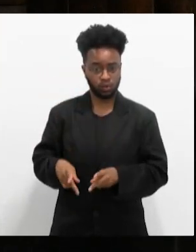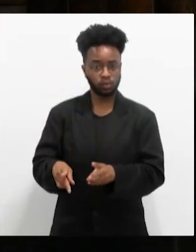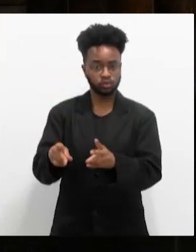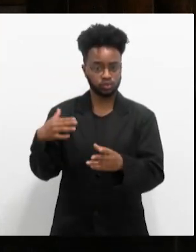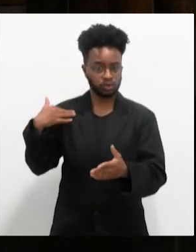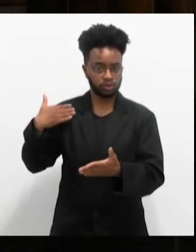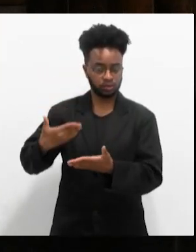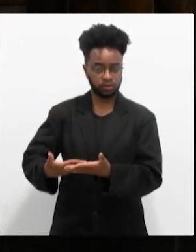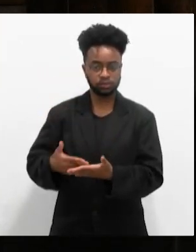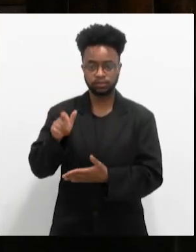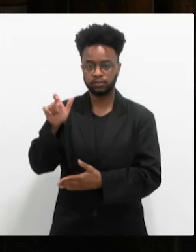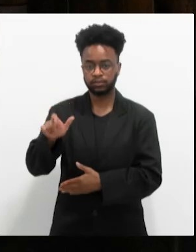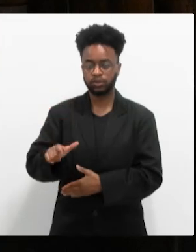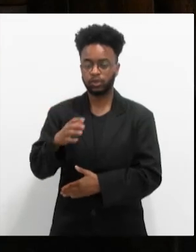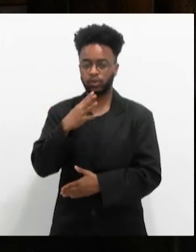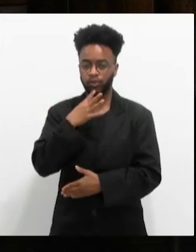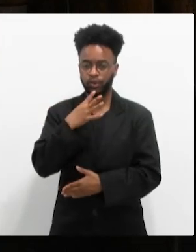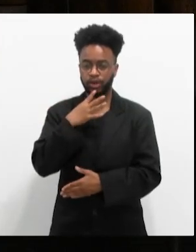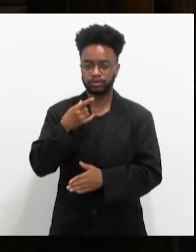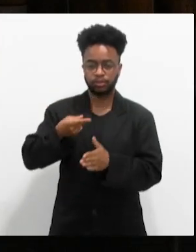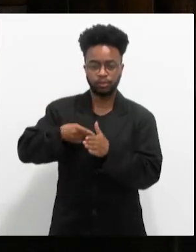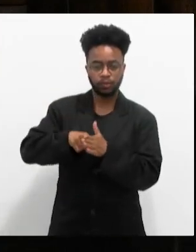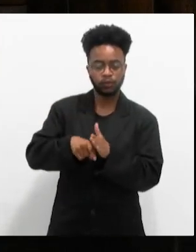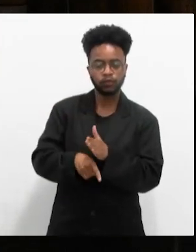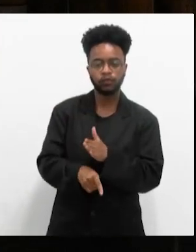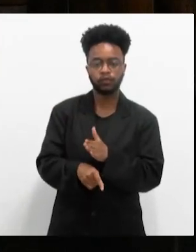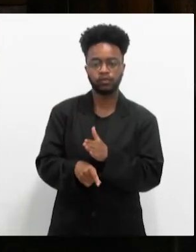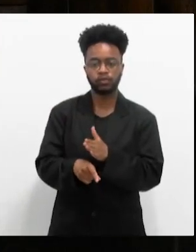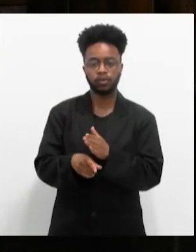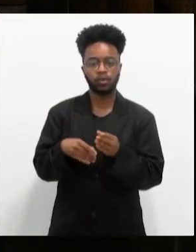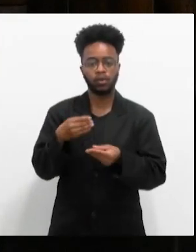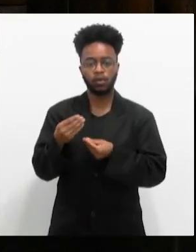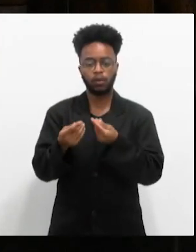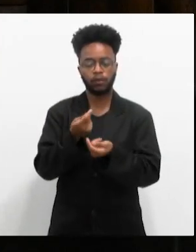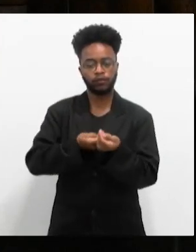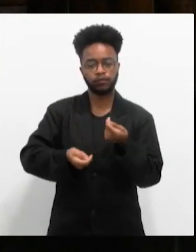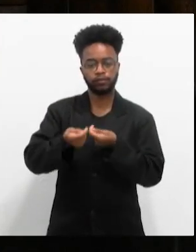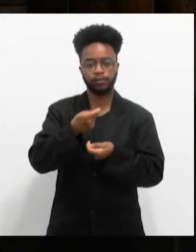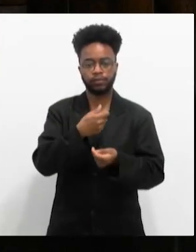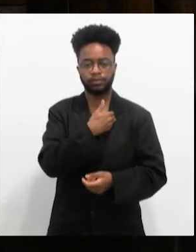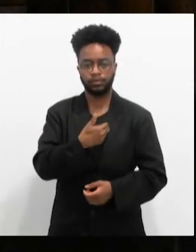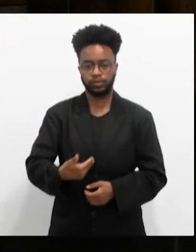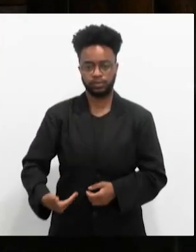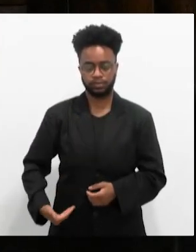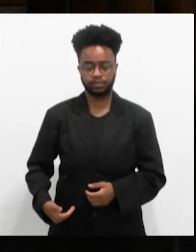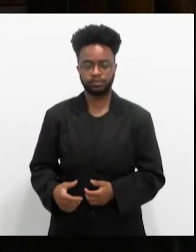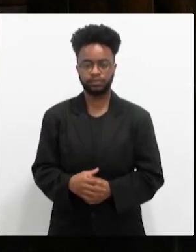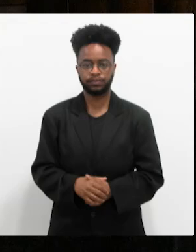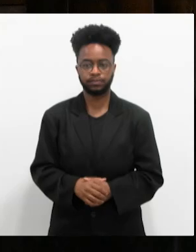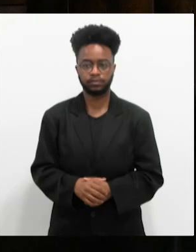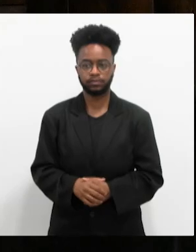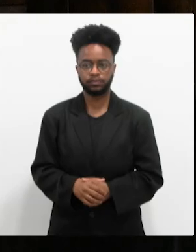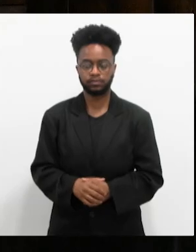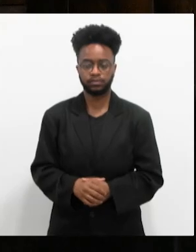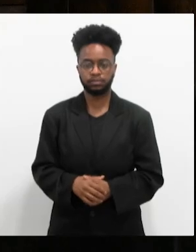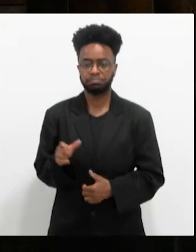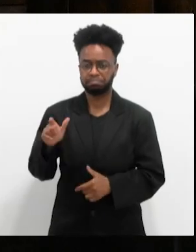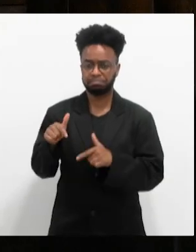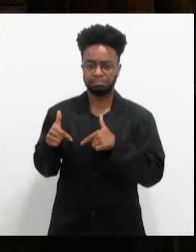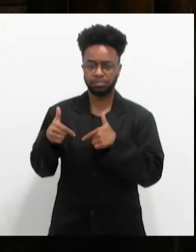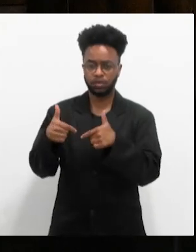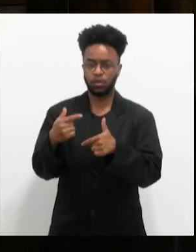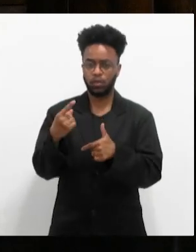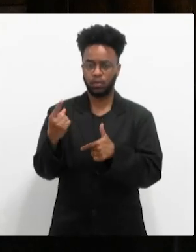que conhece profundamente as finanças públicas. Exerceu 1 mandato e